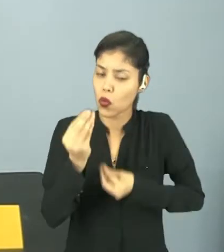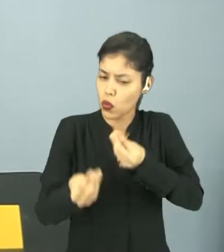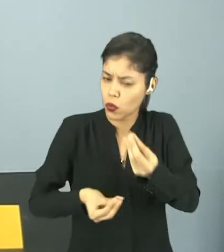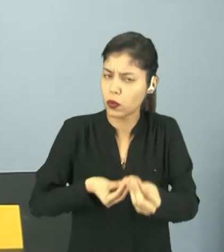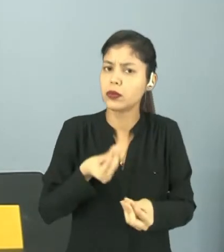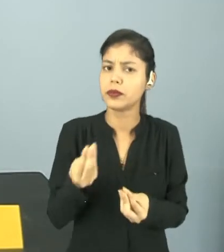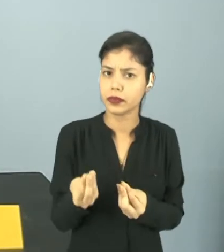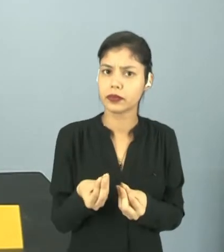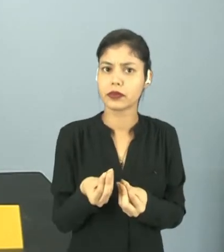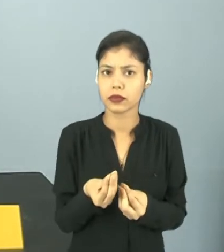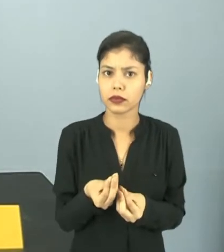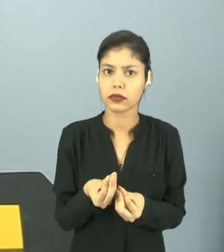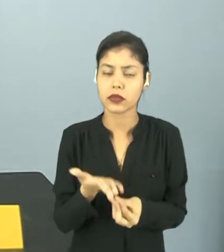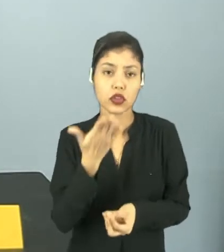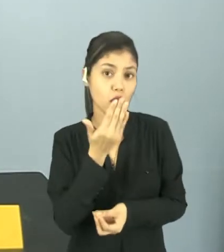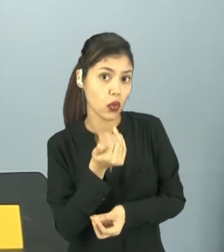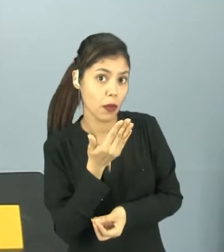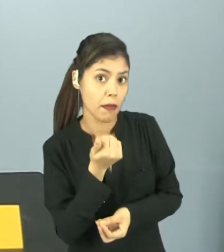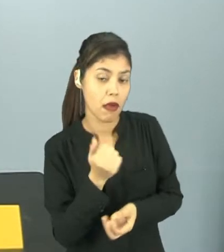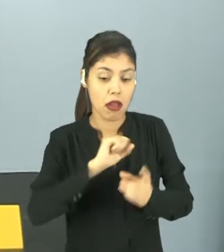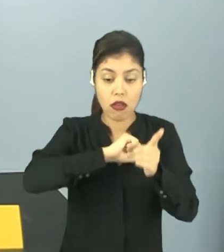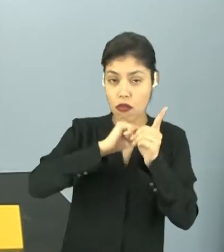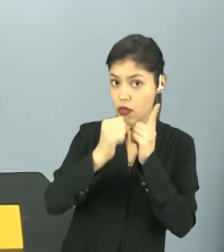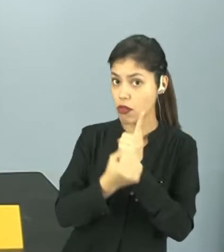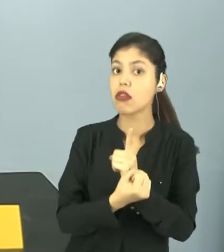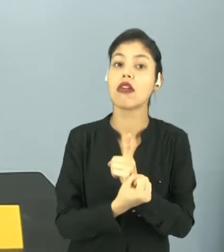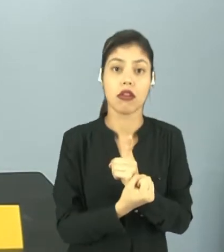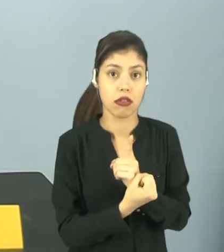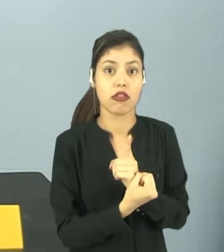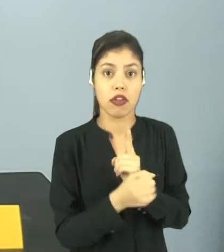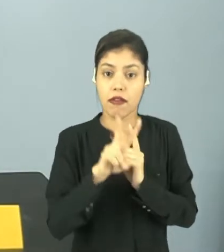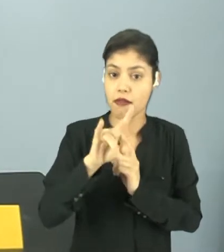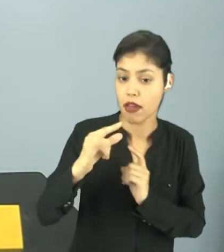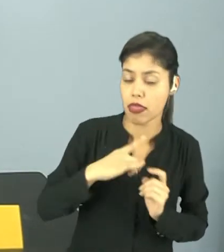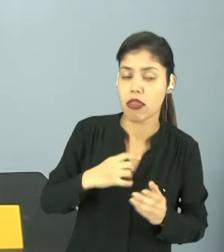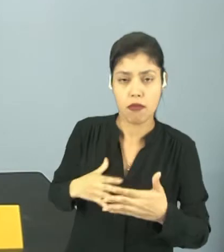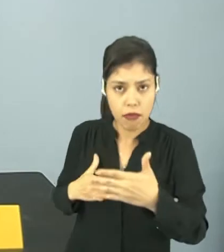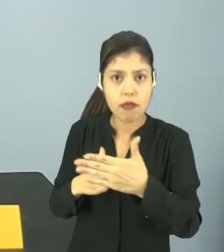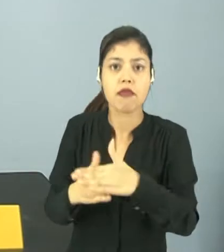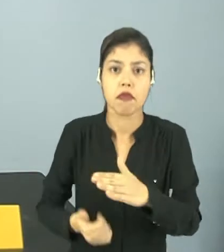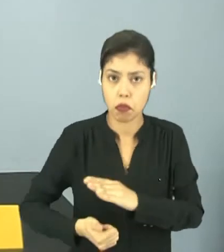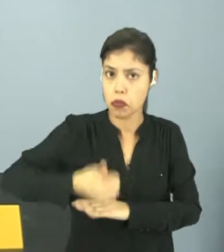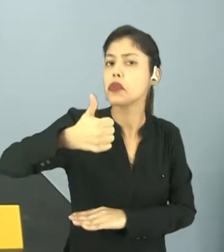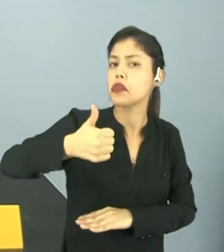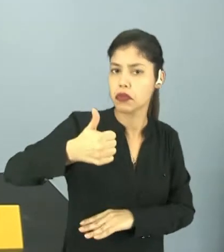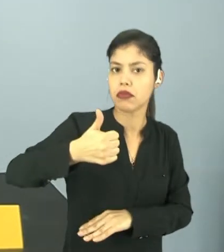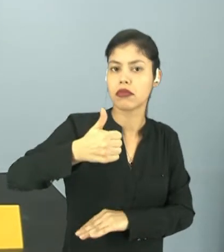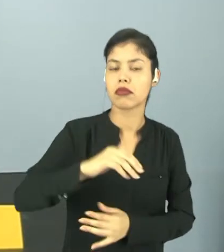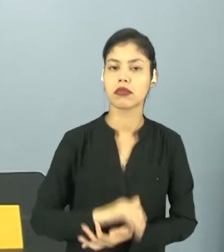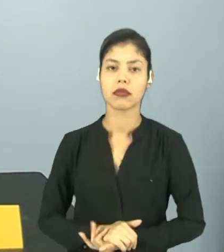como que a forma de alimentar de uma sociedade vai impactar positivamente?